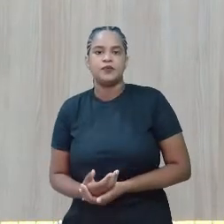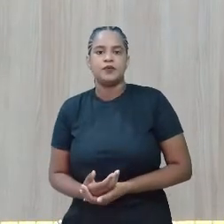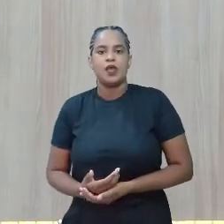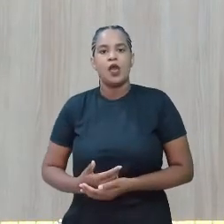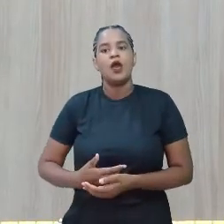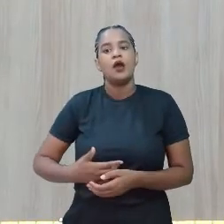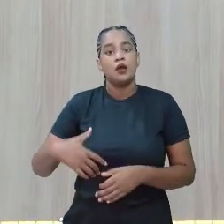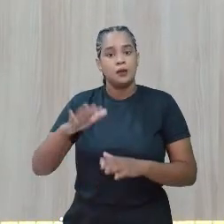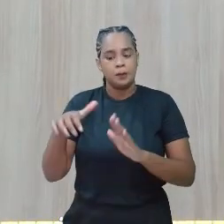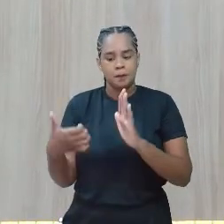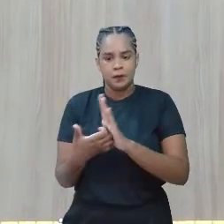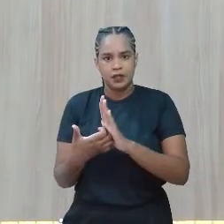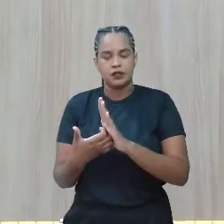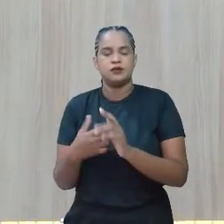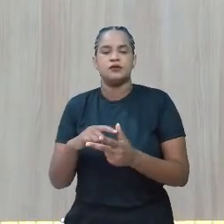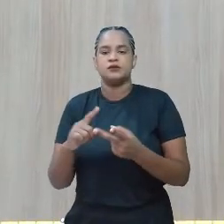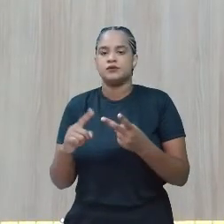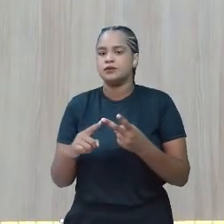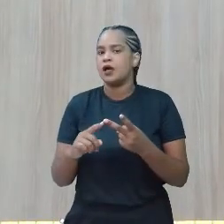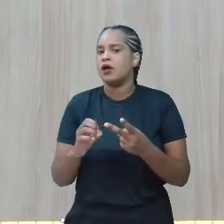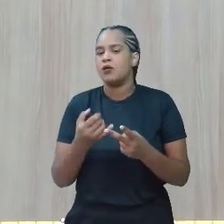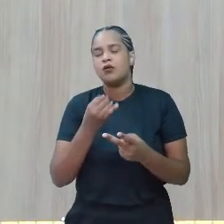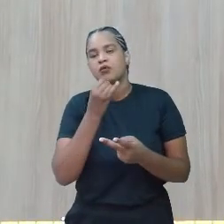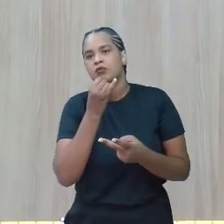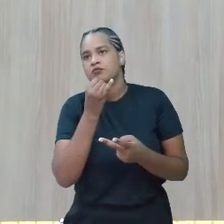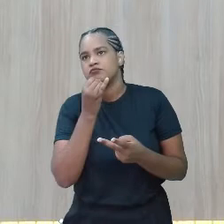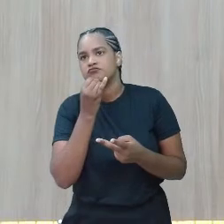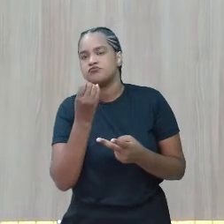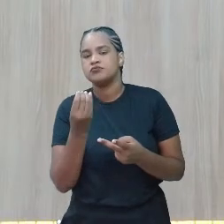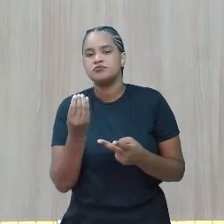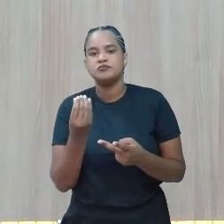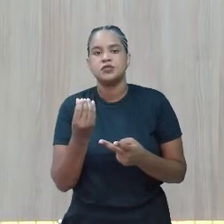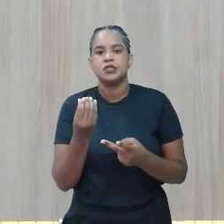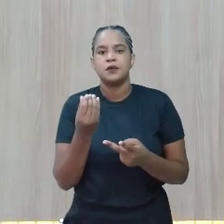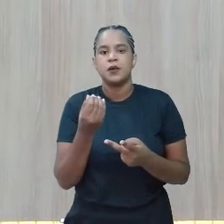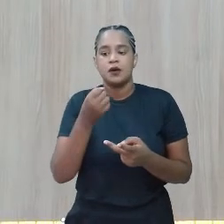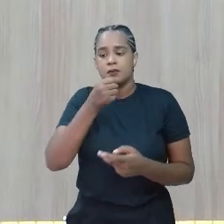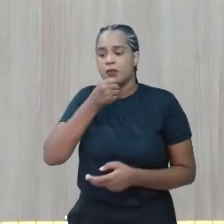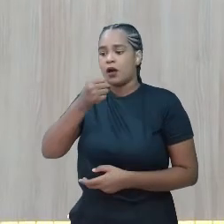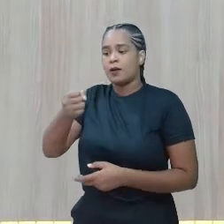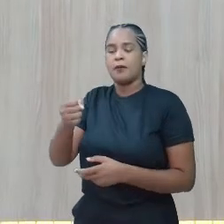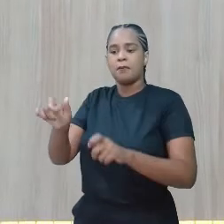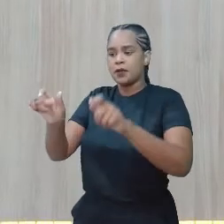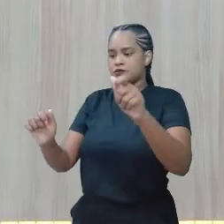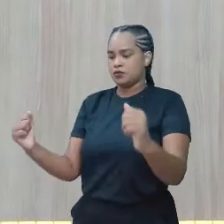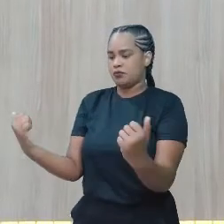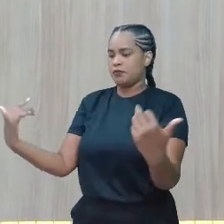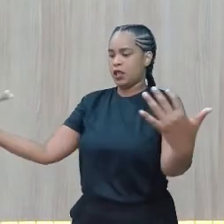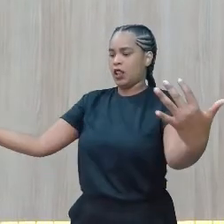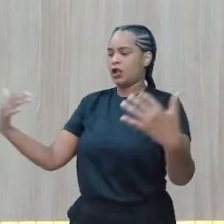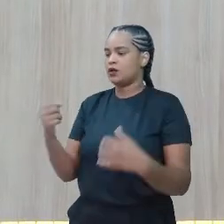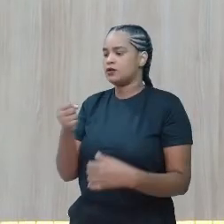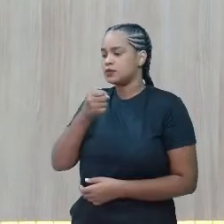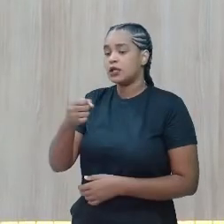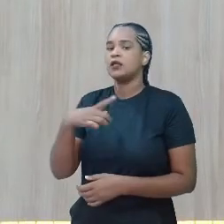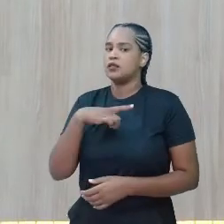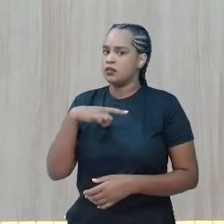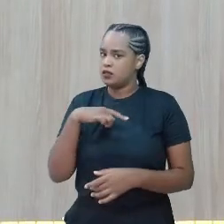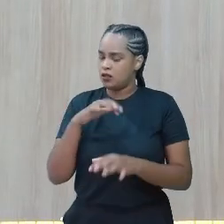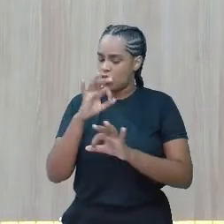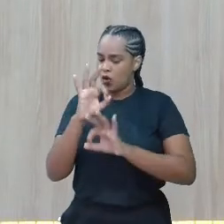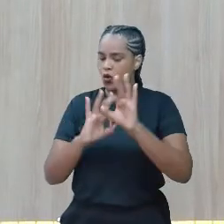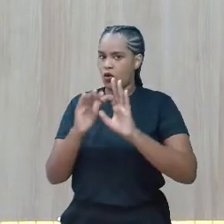empresa, dar uma entrevista em público, tem toda uma ordem, um segmento